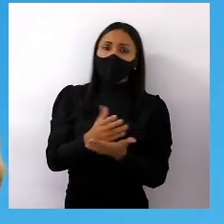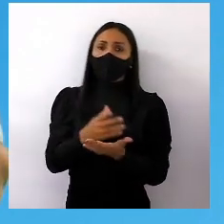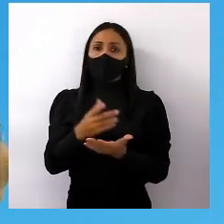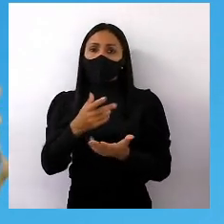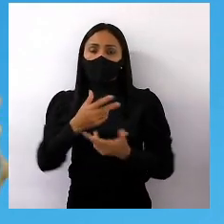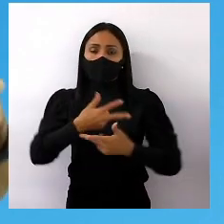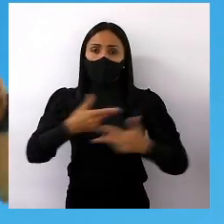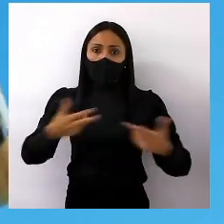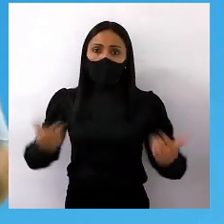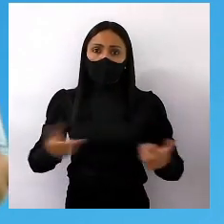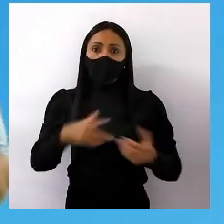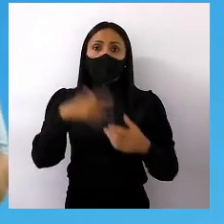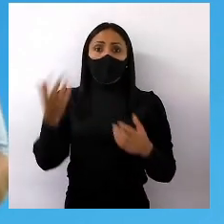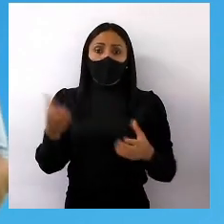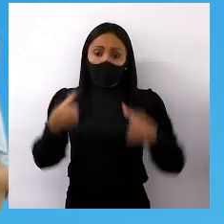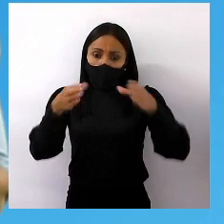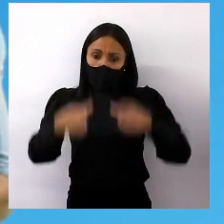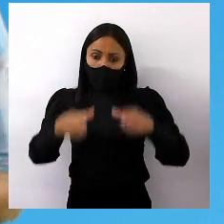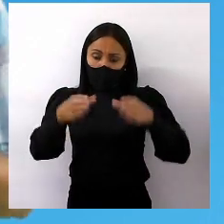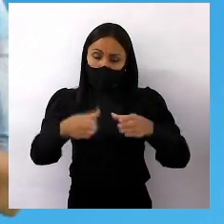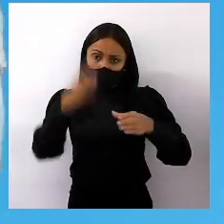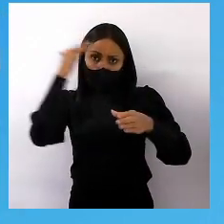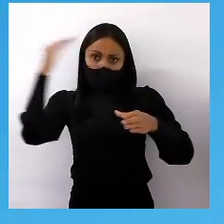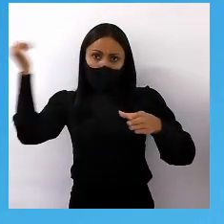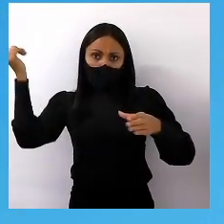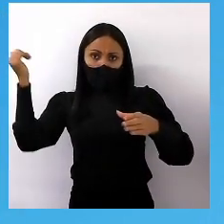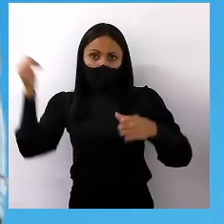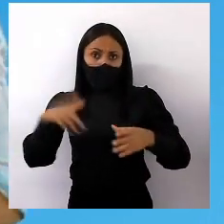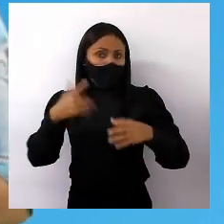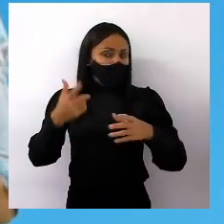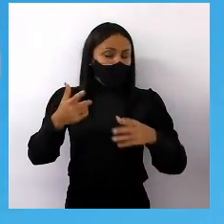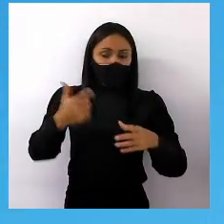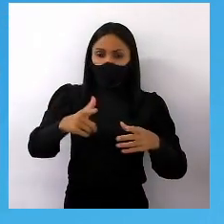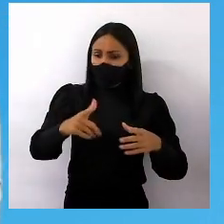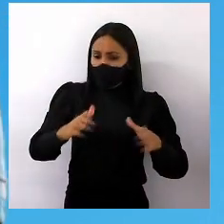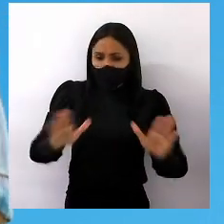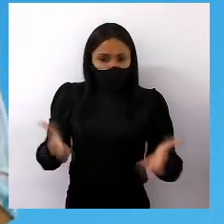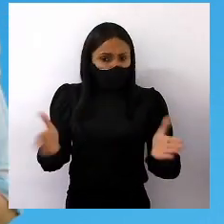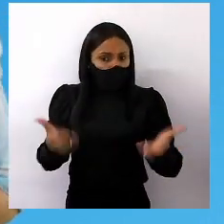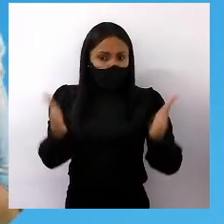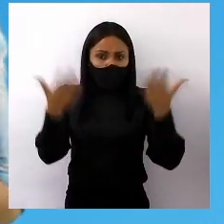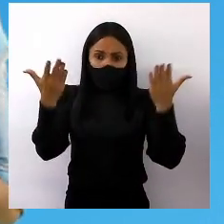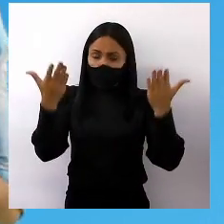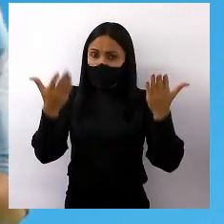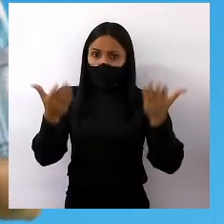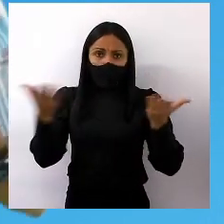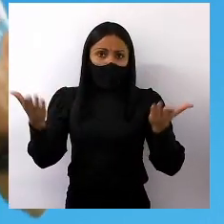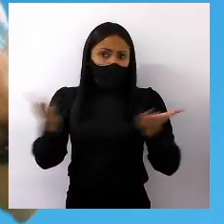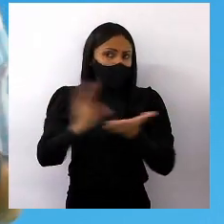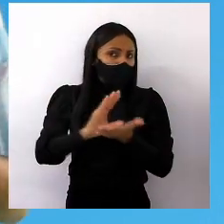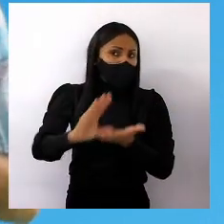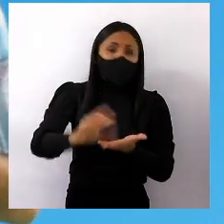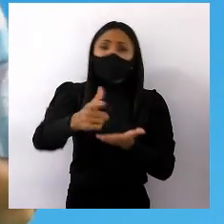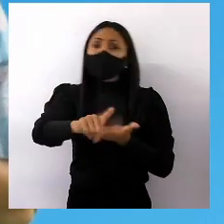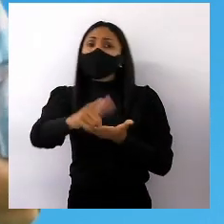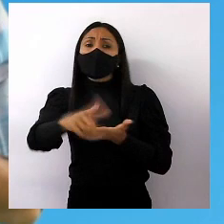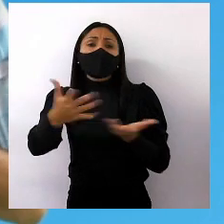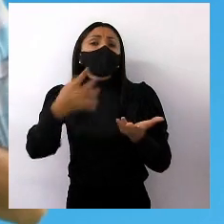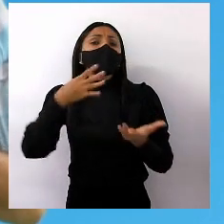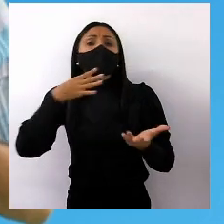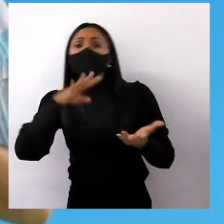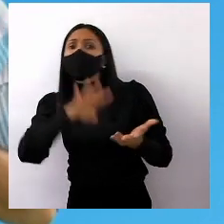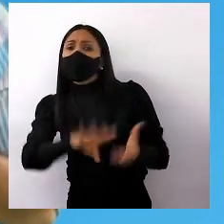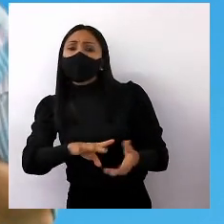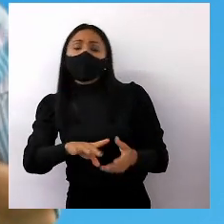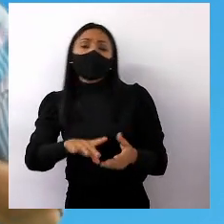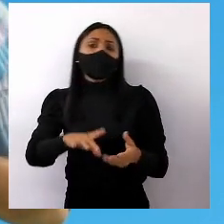produção artística local, ela às vezes não é tão incentivada, não é tão patrocinada. Às vezes até a gente não conhece, né,